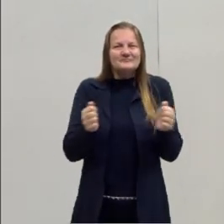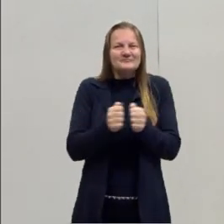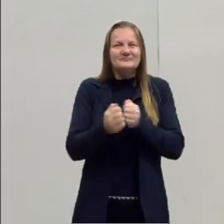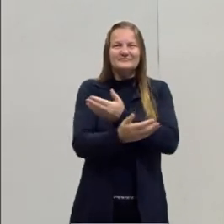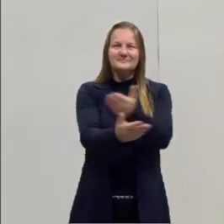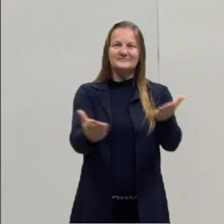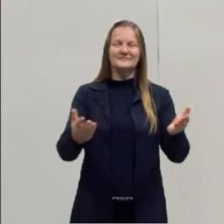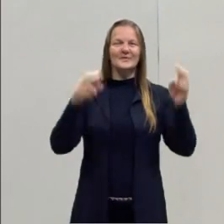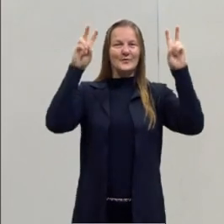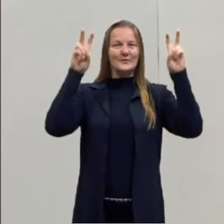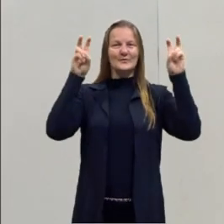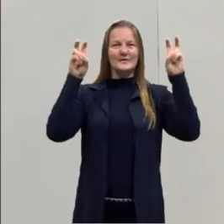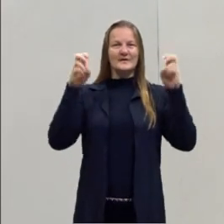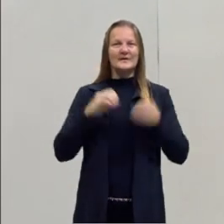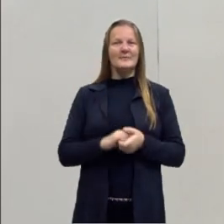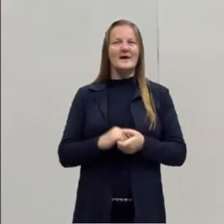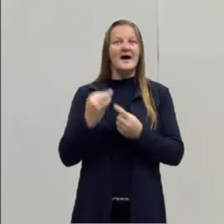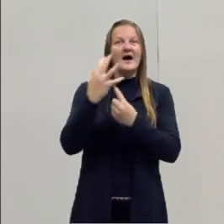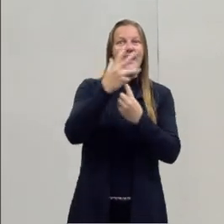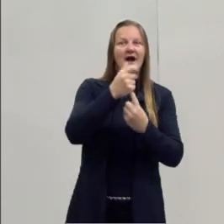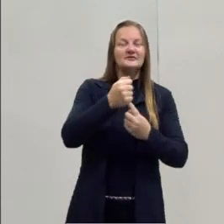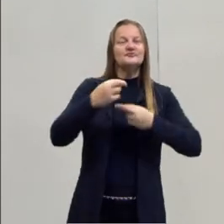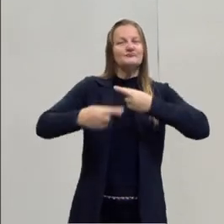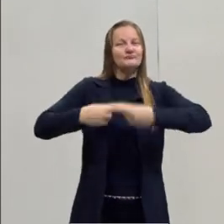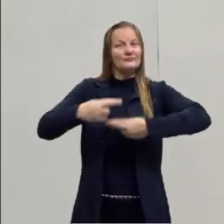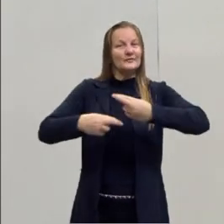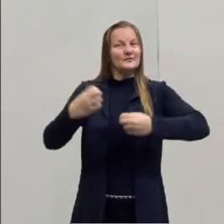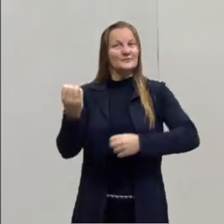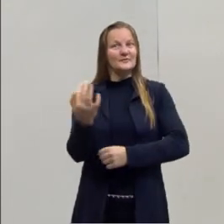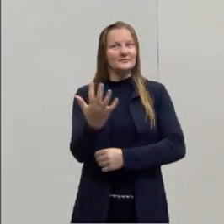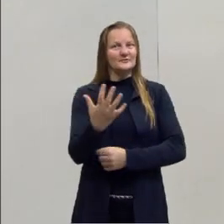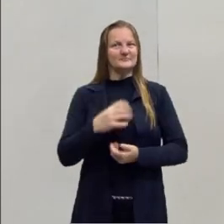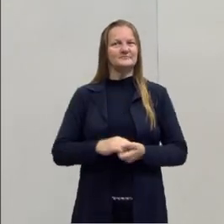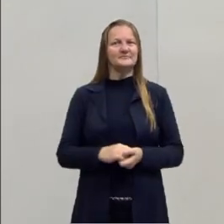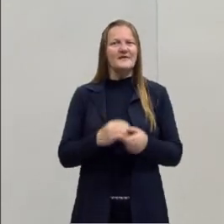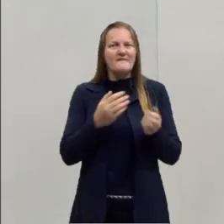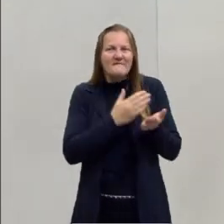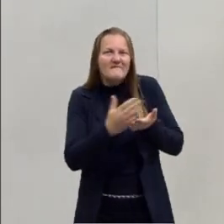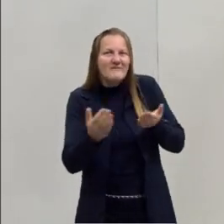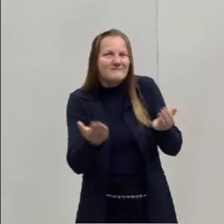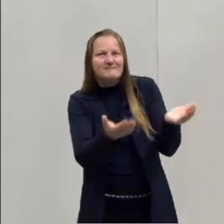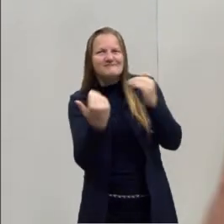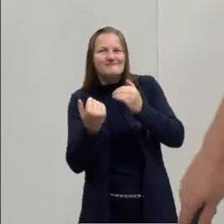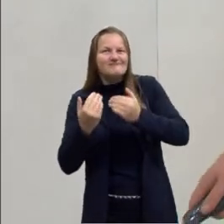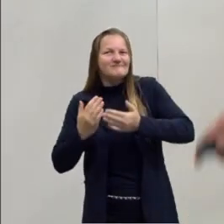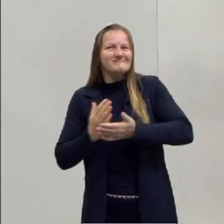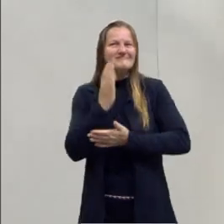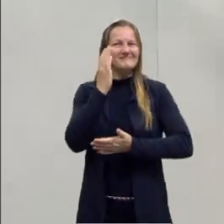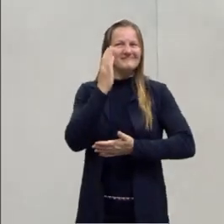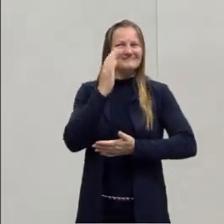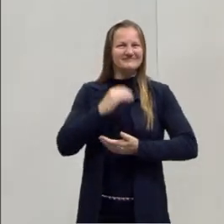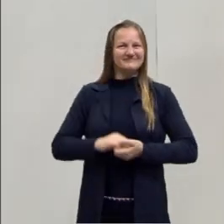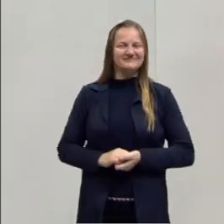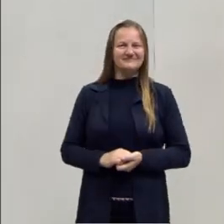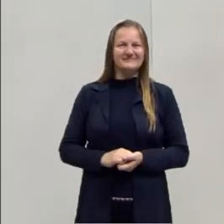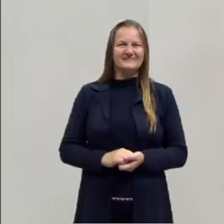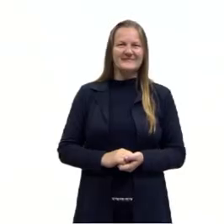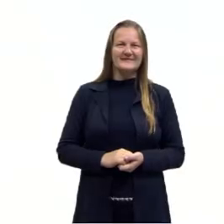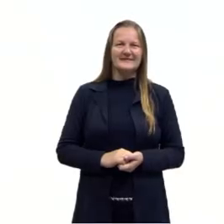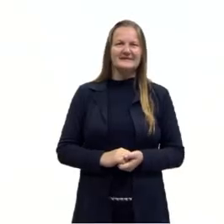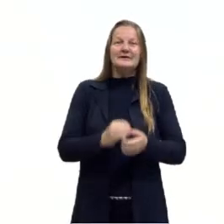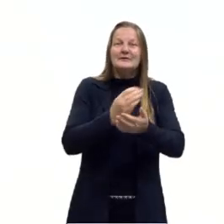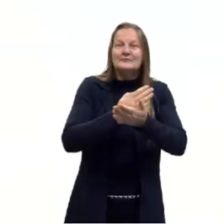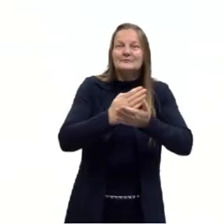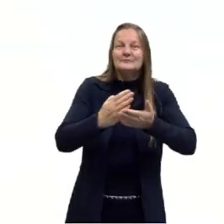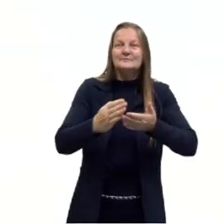vocês o tema da arte no Renascimento E aí vamos lá partiu passar Começando